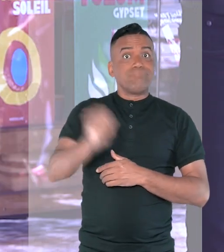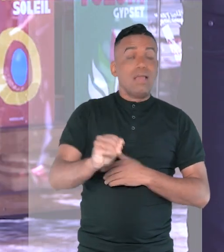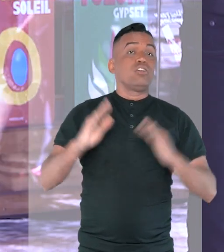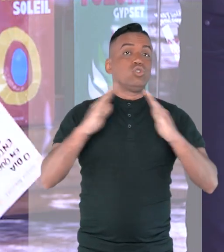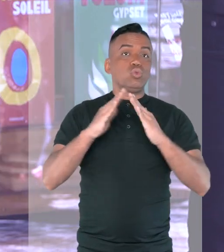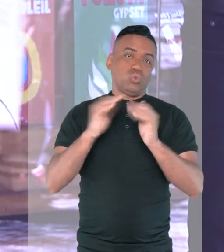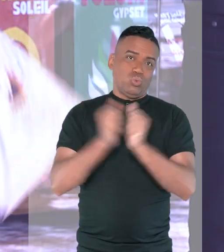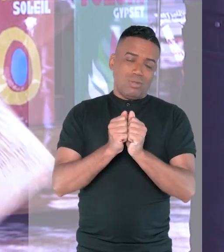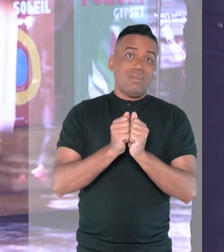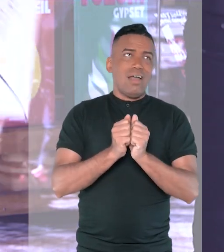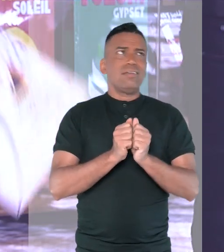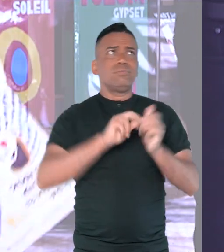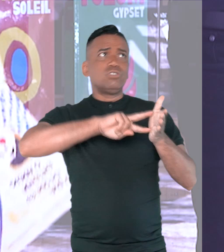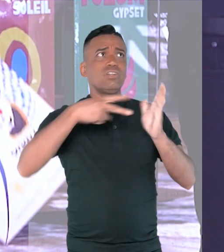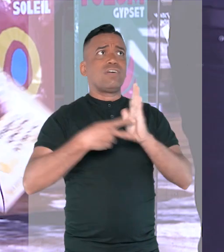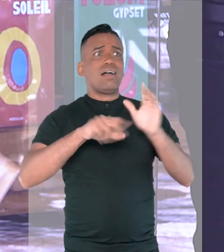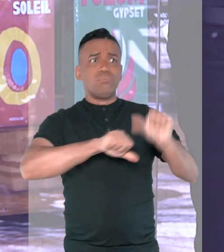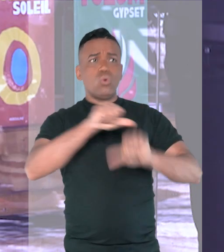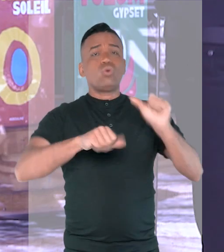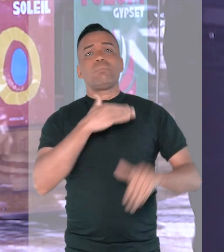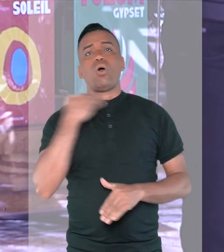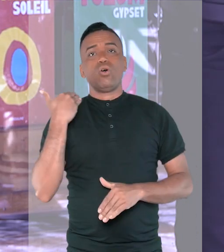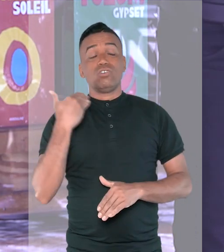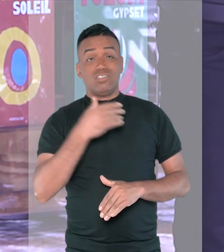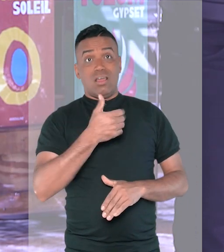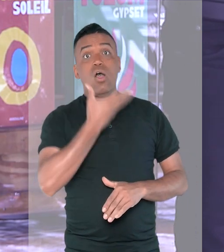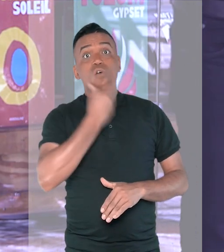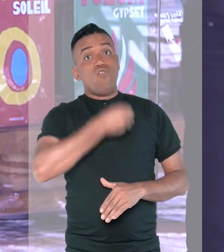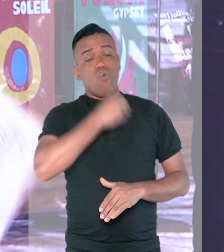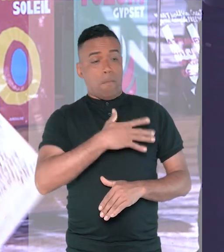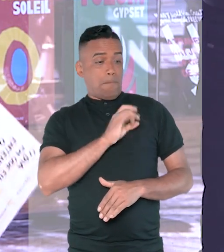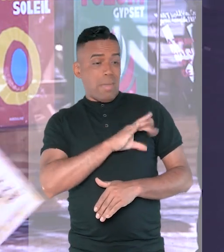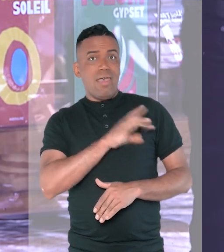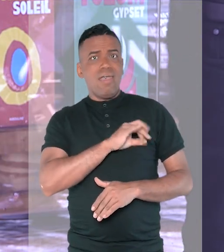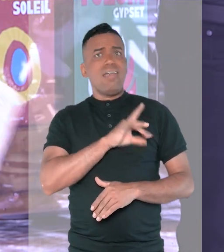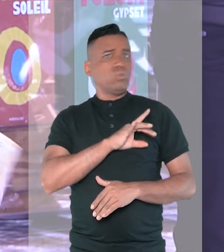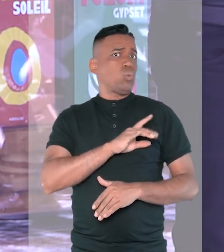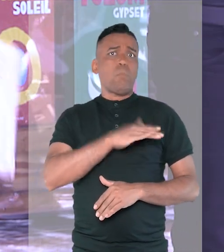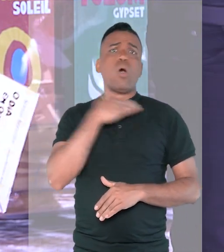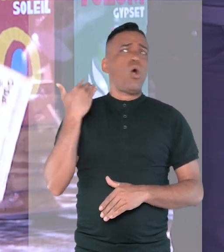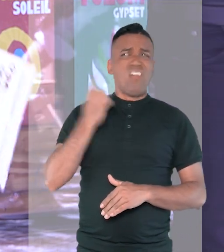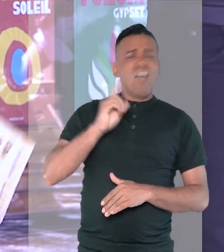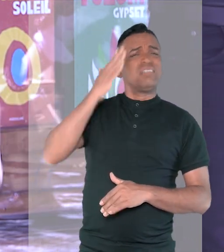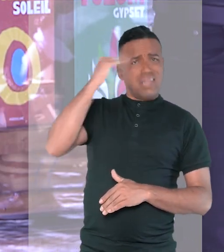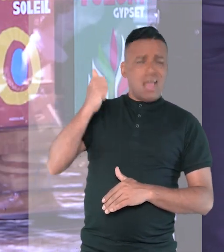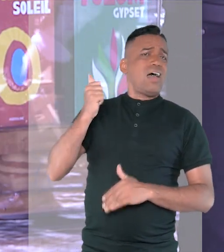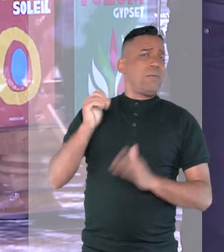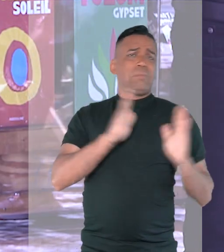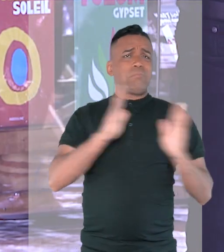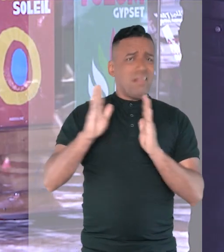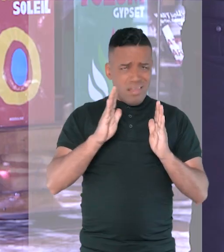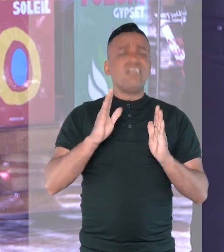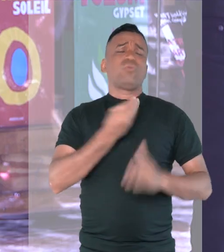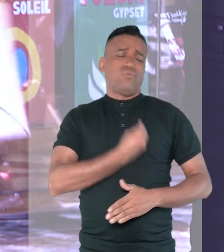ressignifica a presença da morte em sua vida. O seu avô não teme a morte, ele a abraça e ele